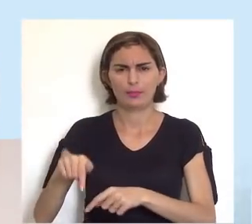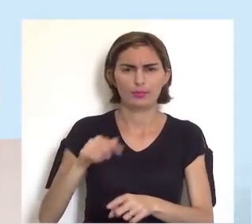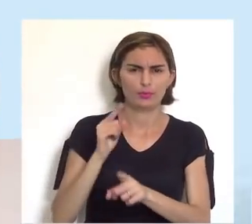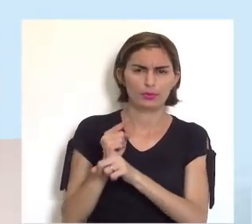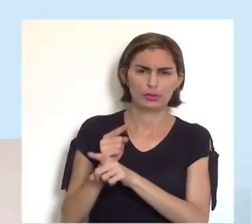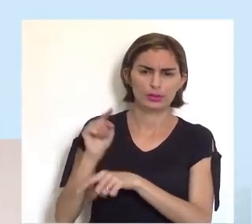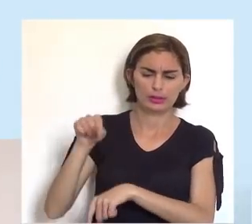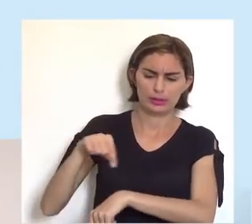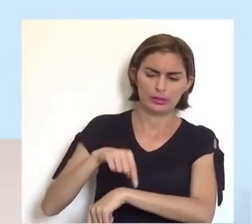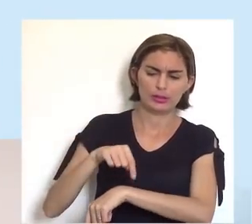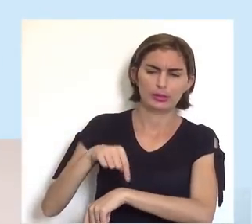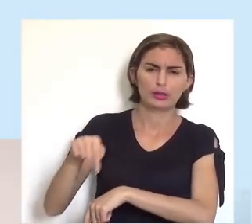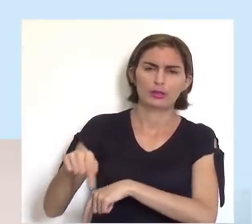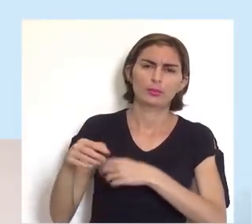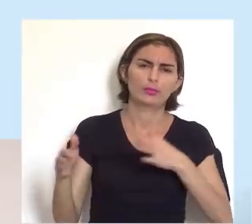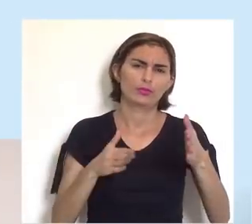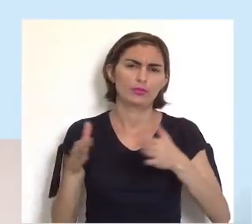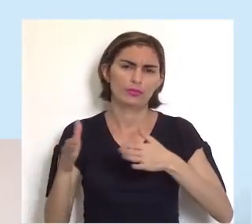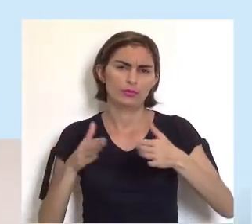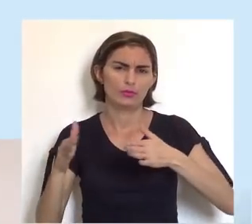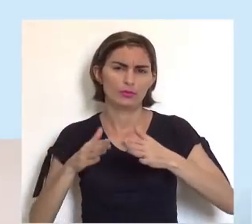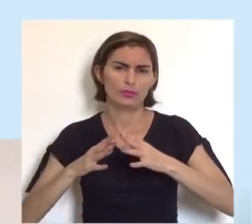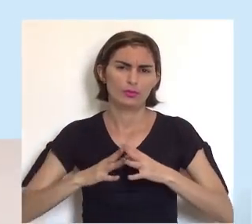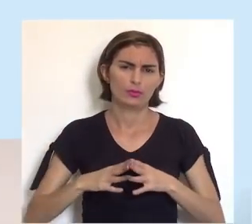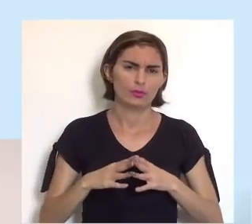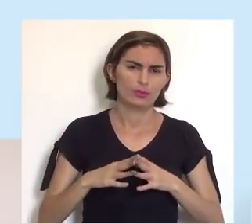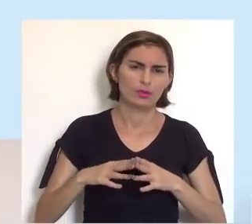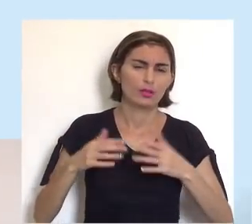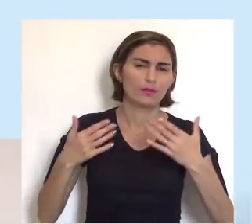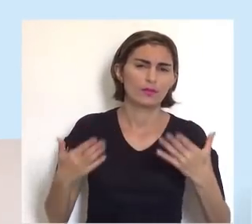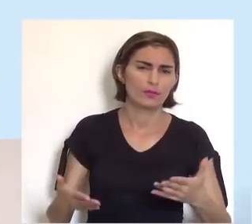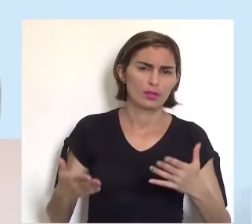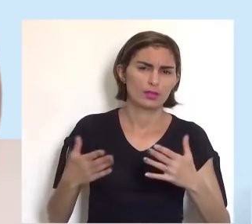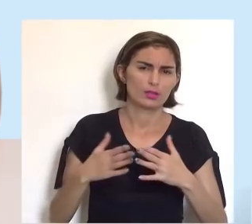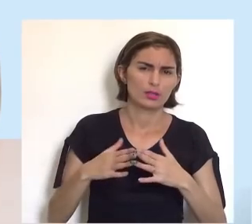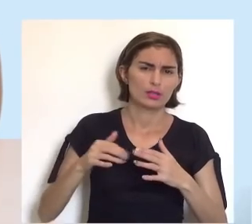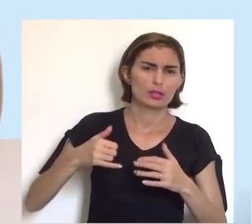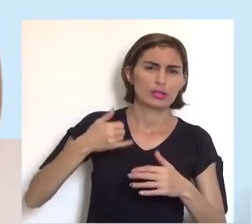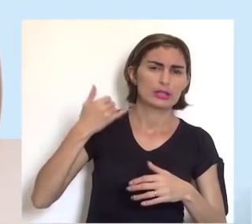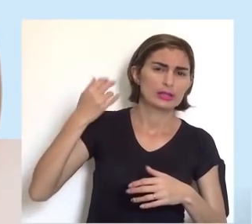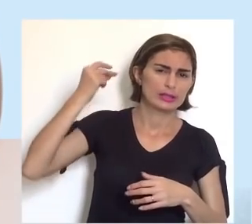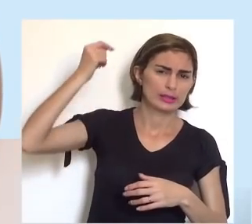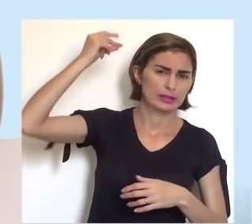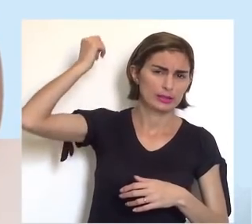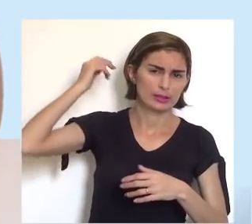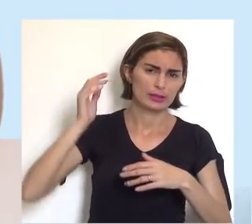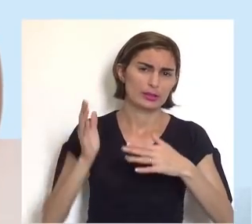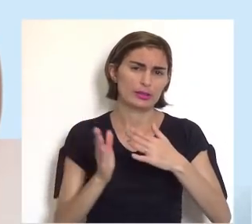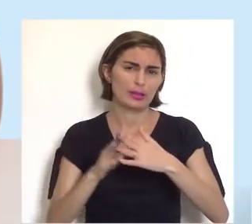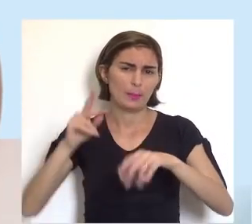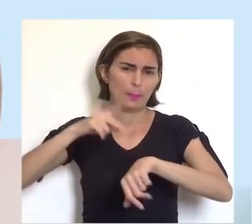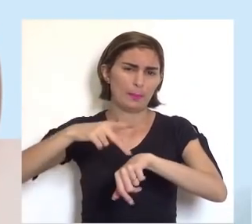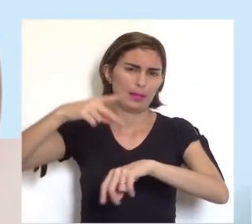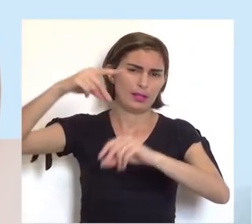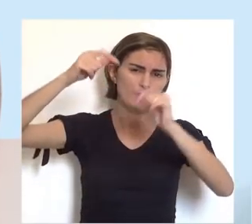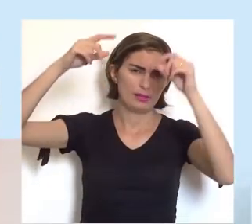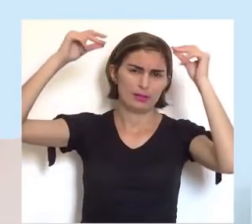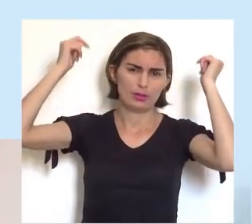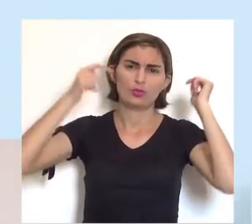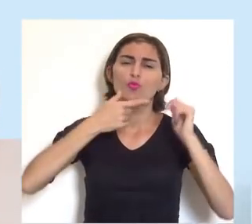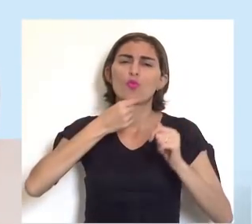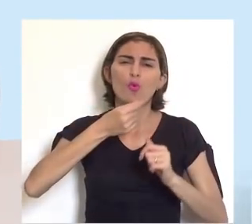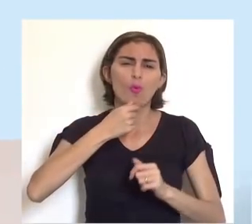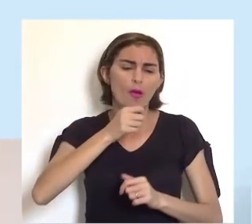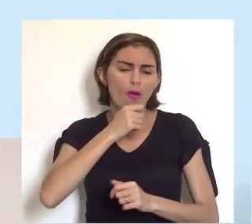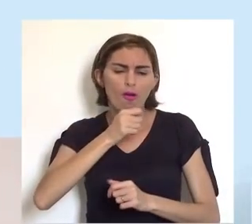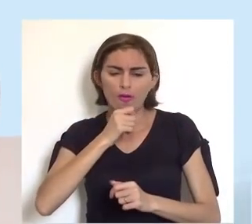em que tempo que tudo isso vai se passar. Vai ser na Idade da Pedra, ou seja, lá quando o homem